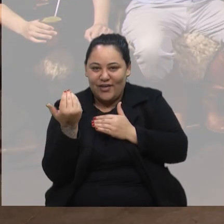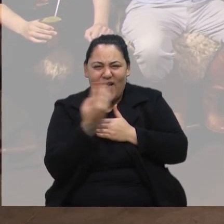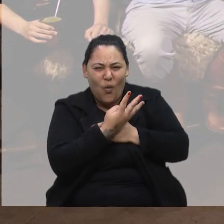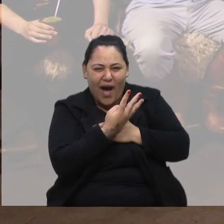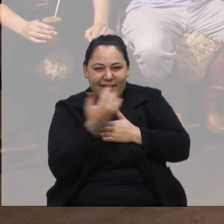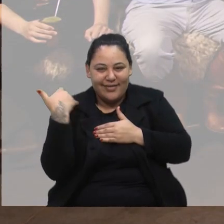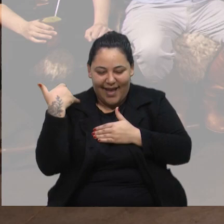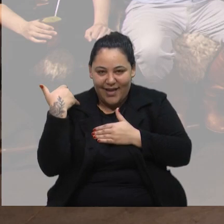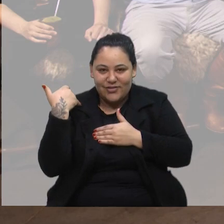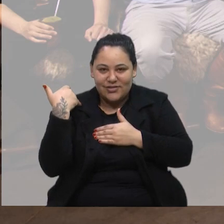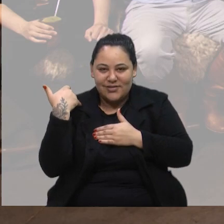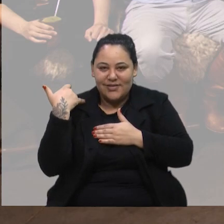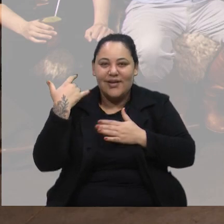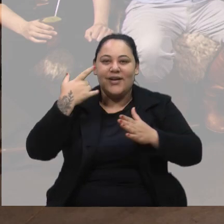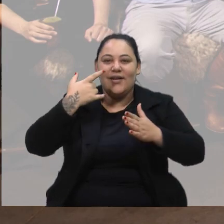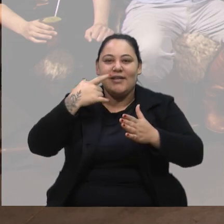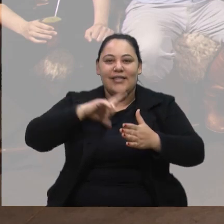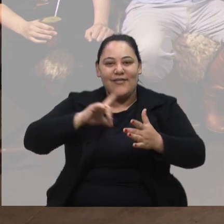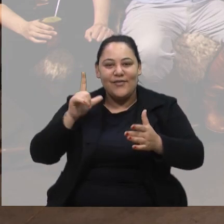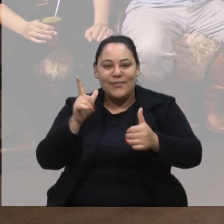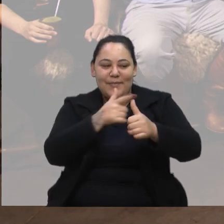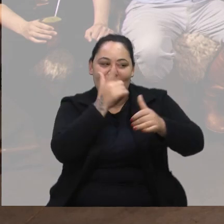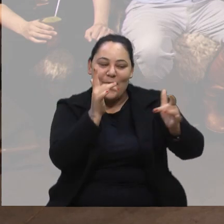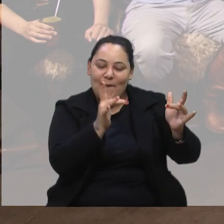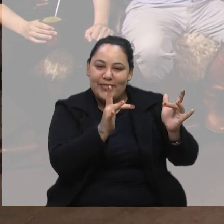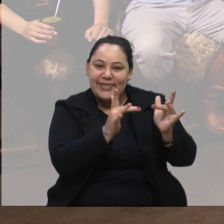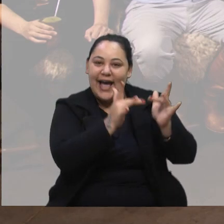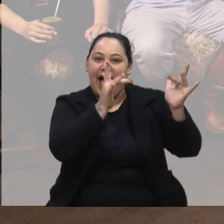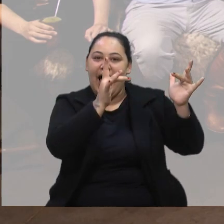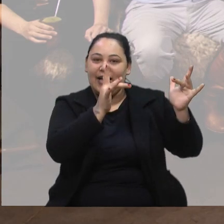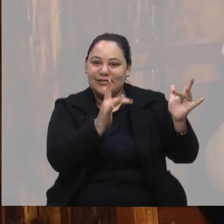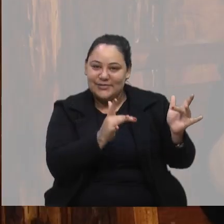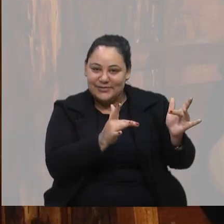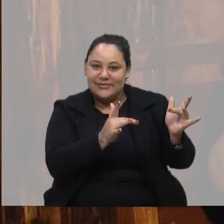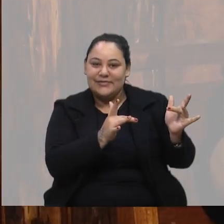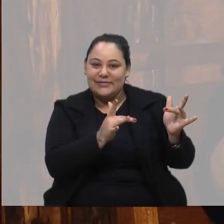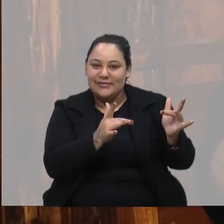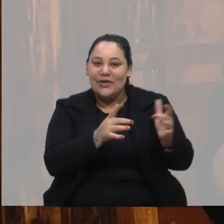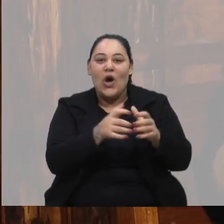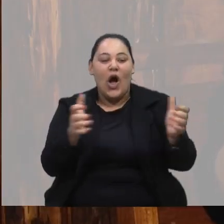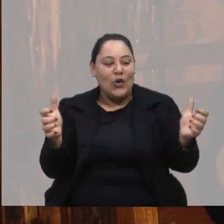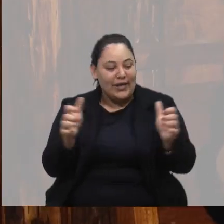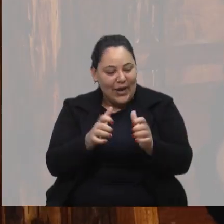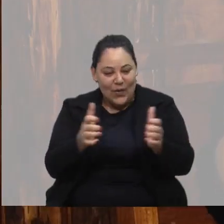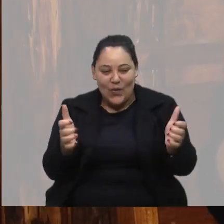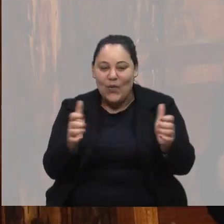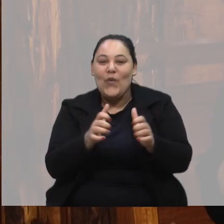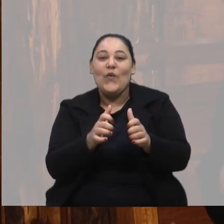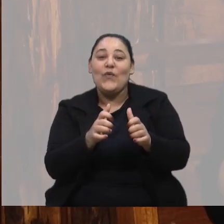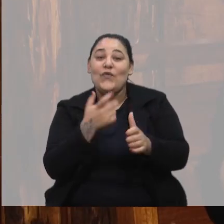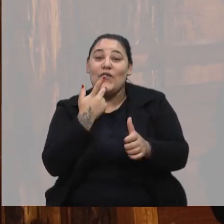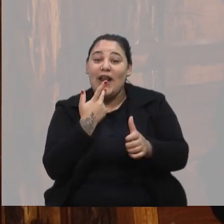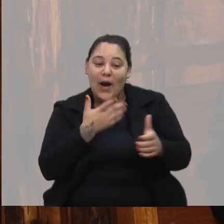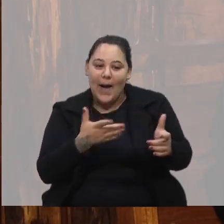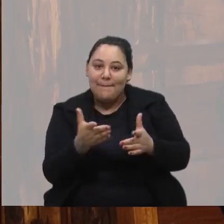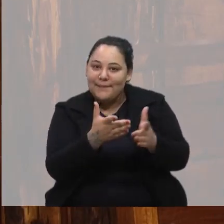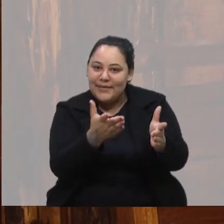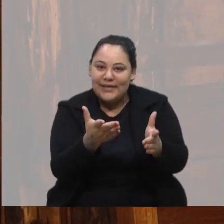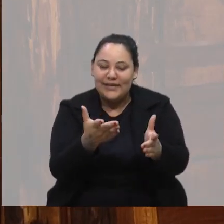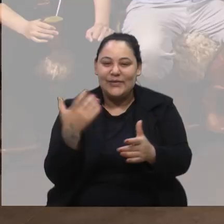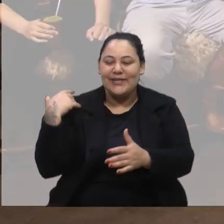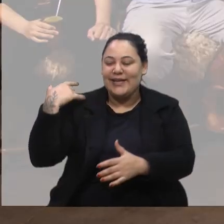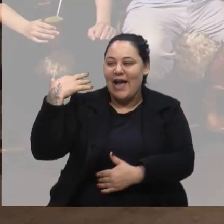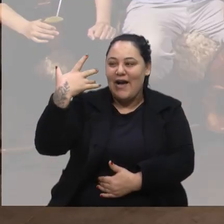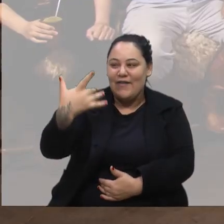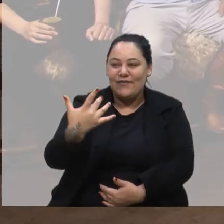né, que teve o primeiro contato com o acordeon. Vamos falar um pouquinho sobre a tua trajetória, também quero escutar do Eduardo,